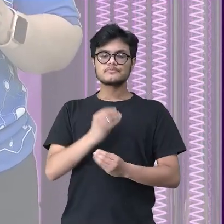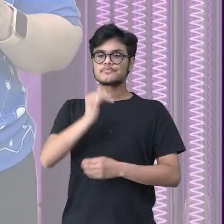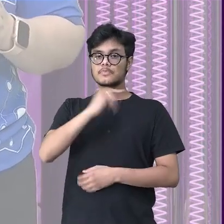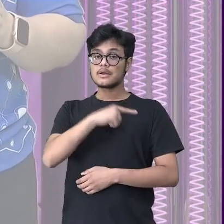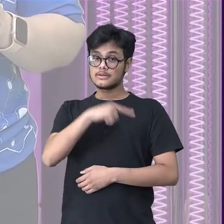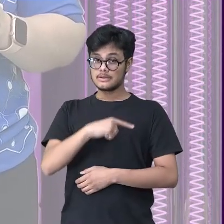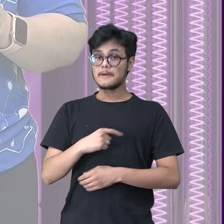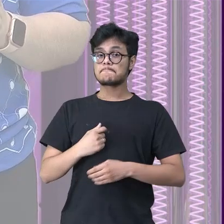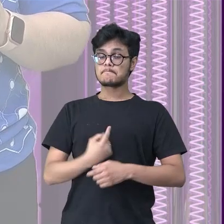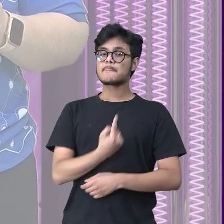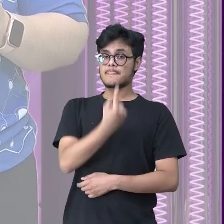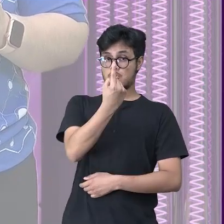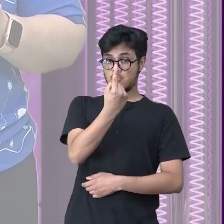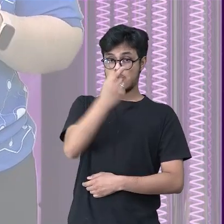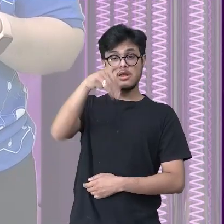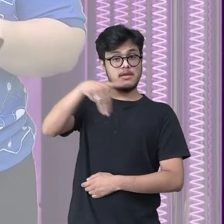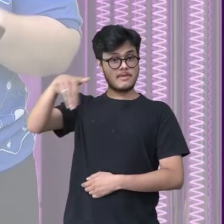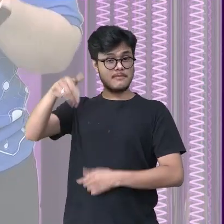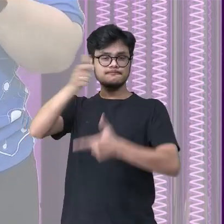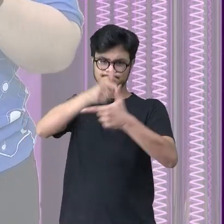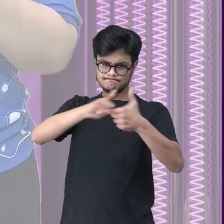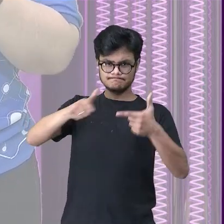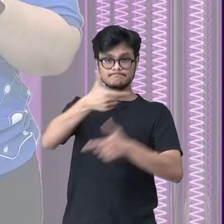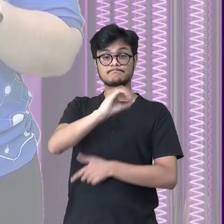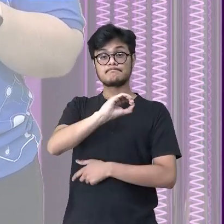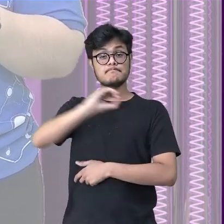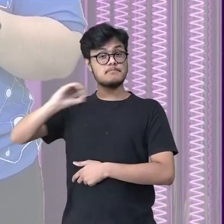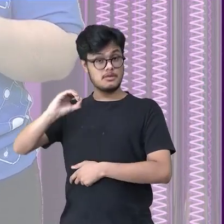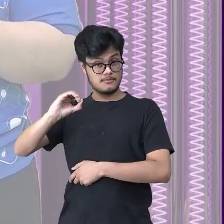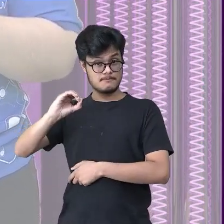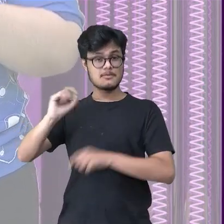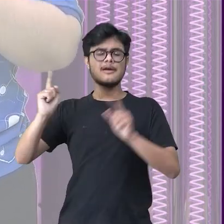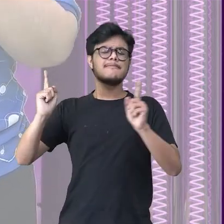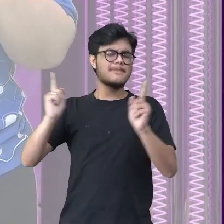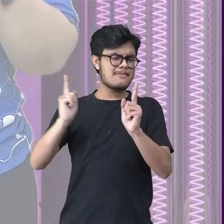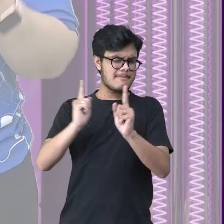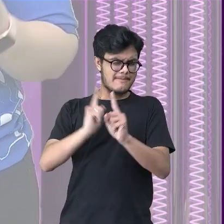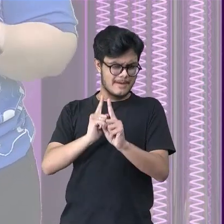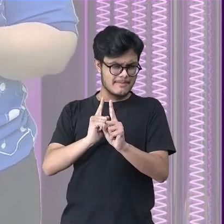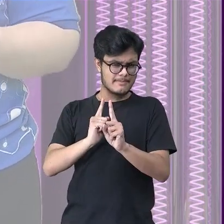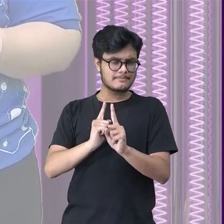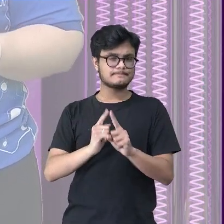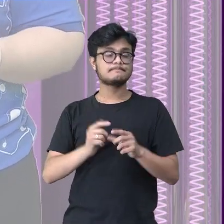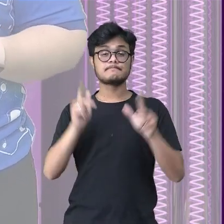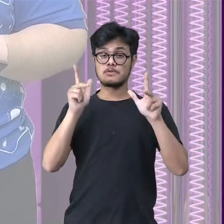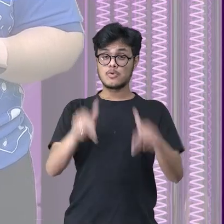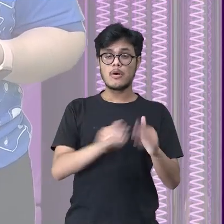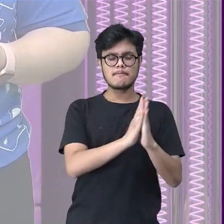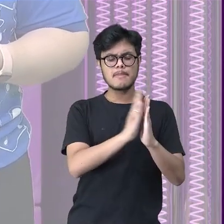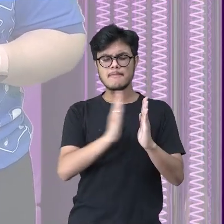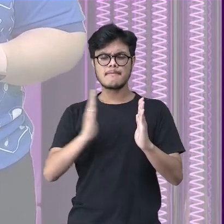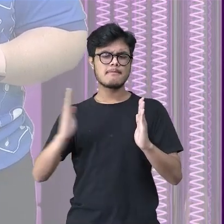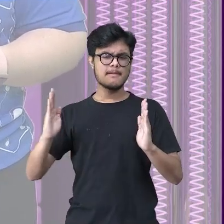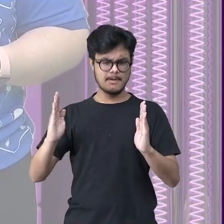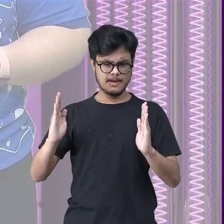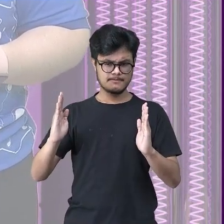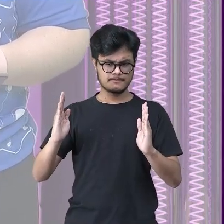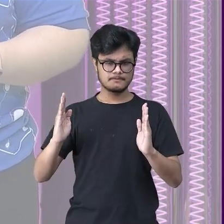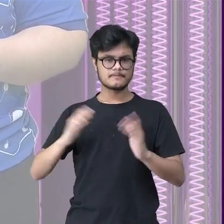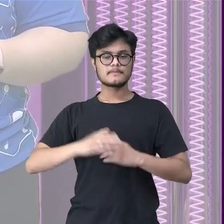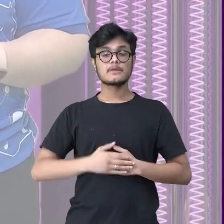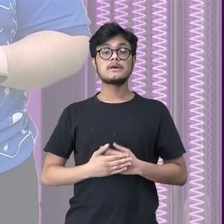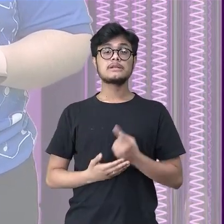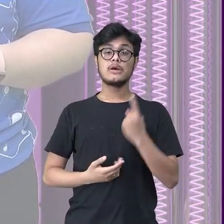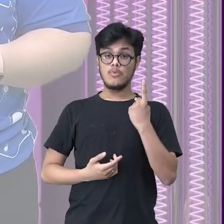1 milímetro, né? E divide por 1000, divide em 1000 partes iguais. Uma partezinha dessa